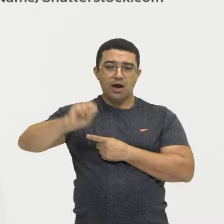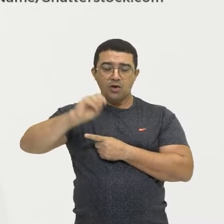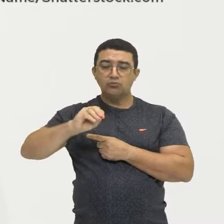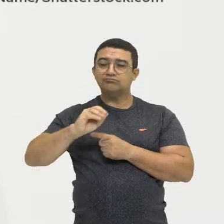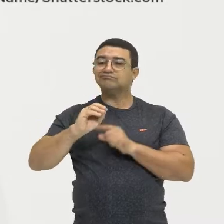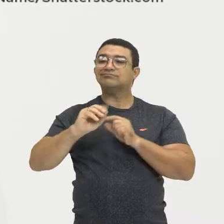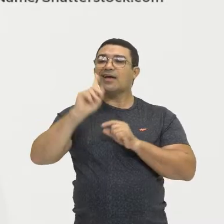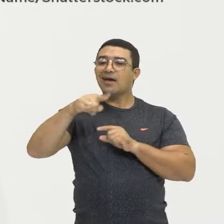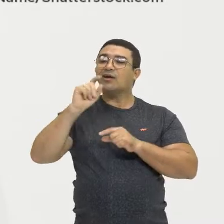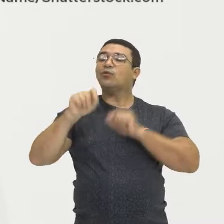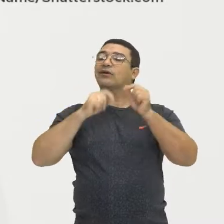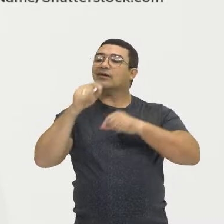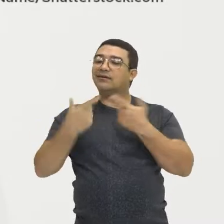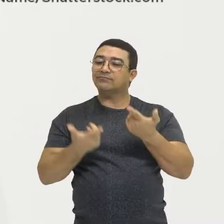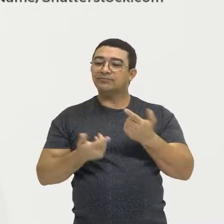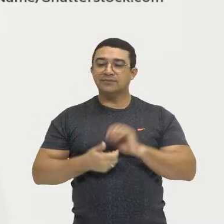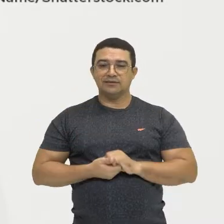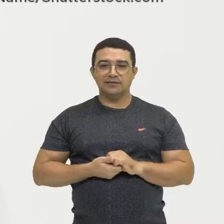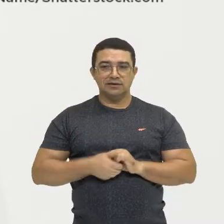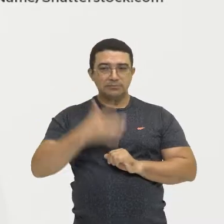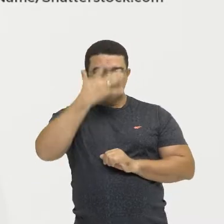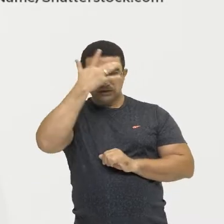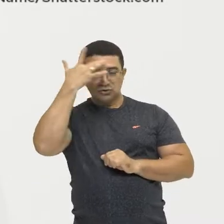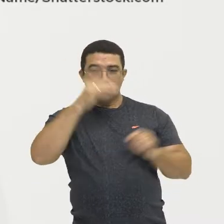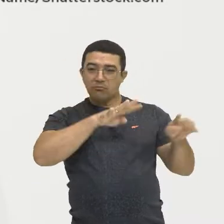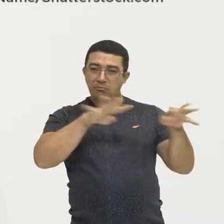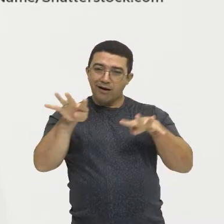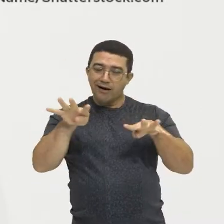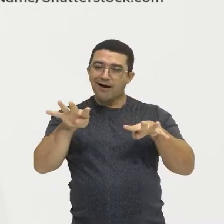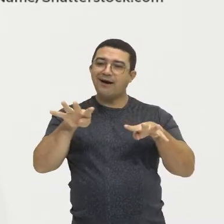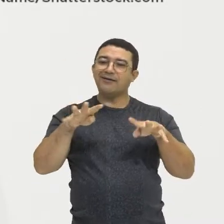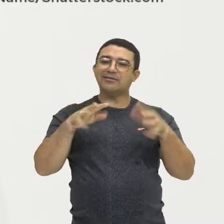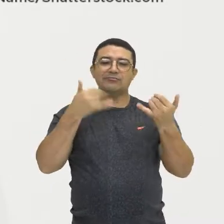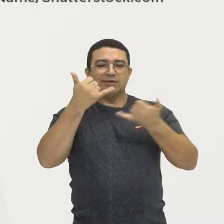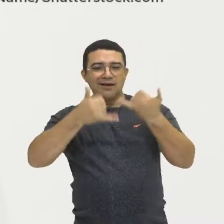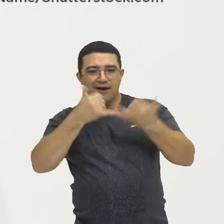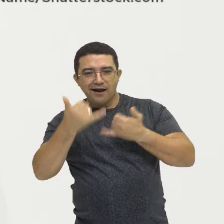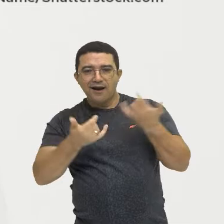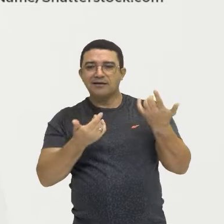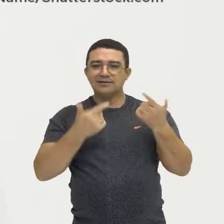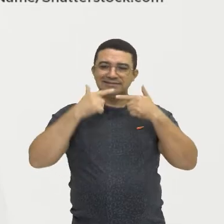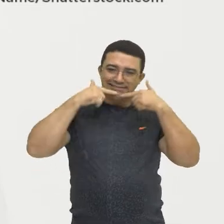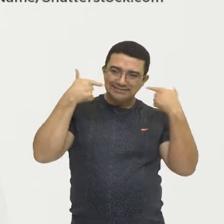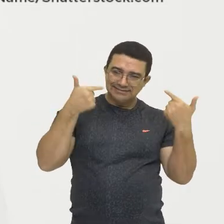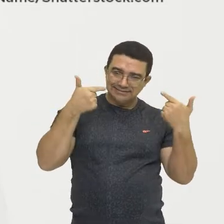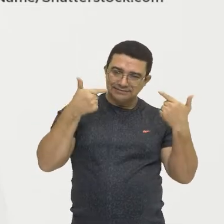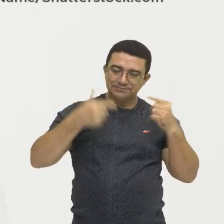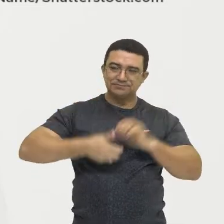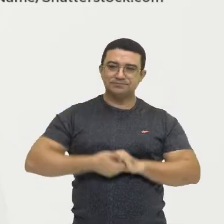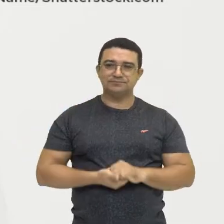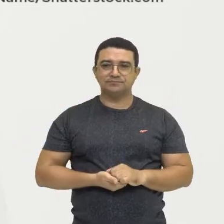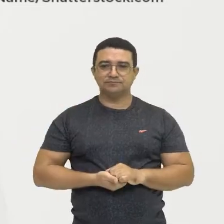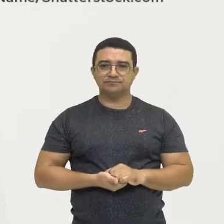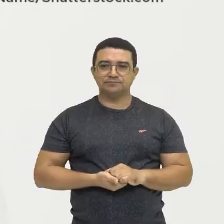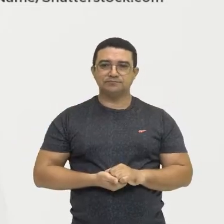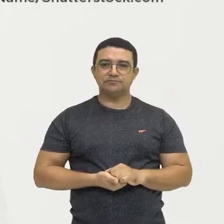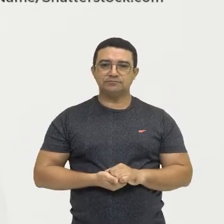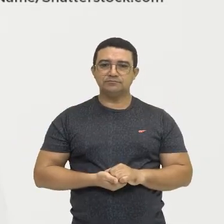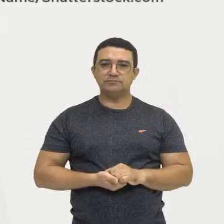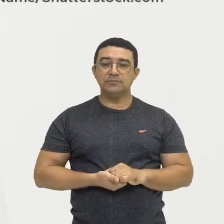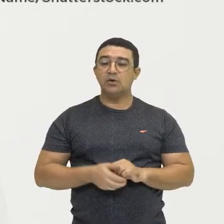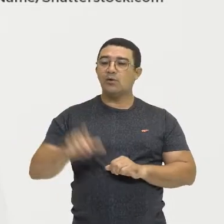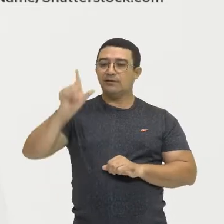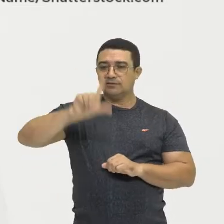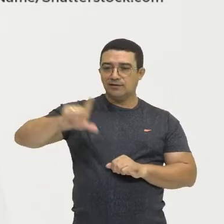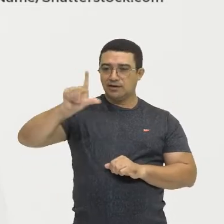Entreter. Eu quero que você preste atenção a este verbo. Gente, não é interter, tá? É entreter. Então, essa